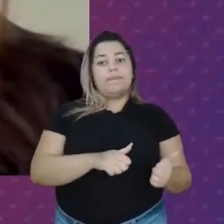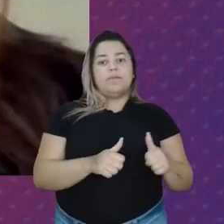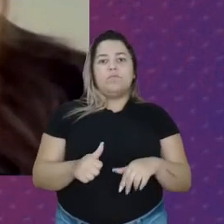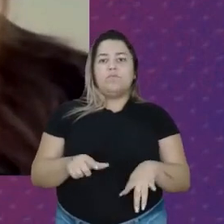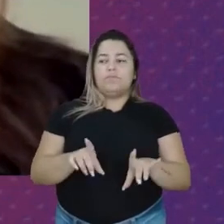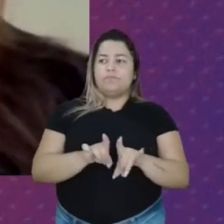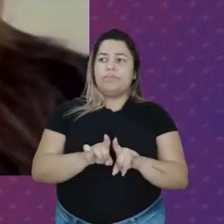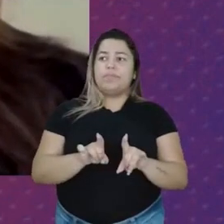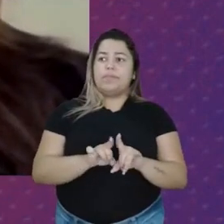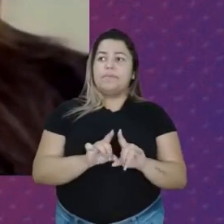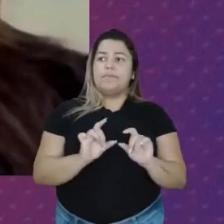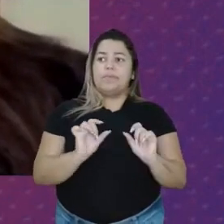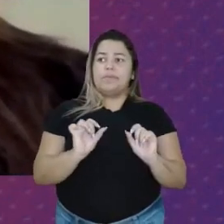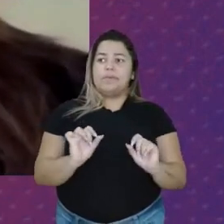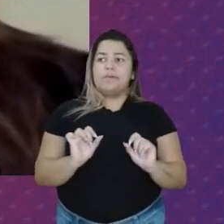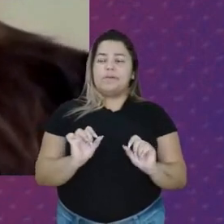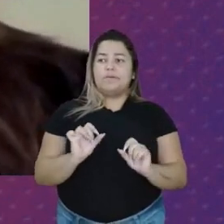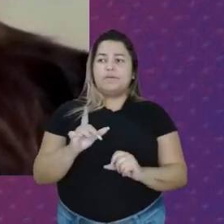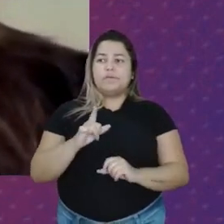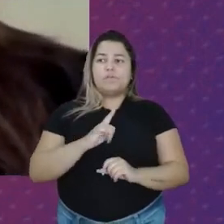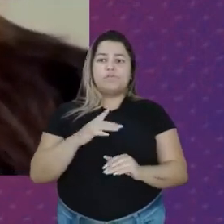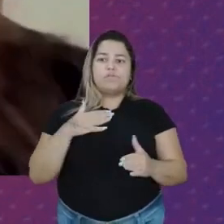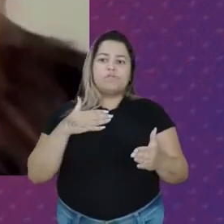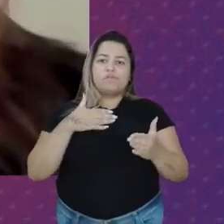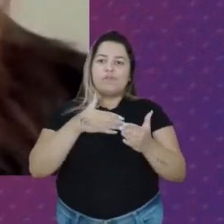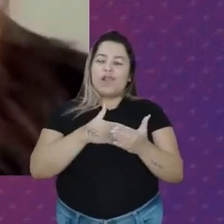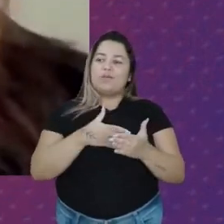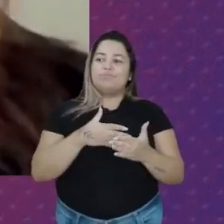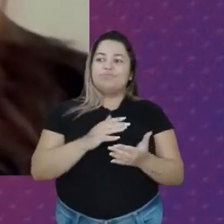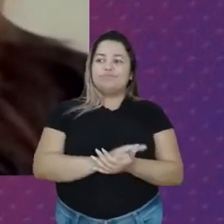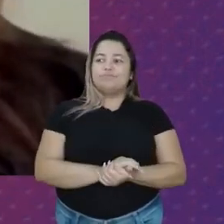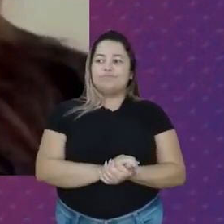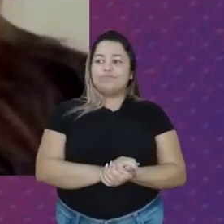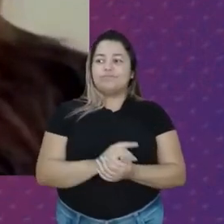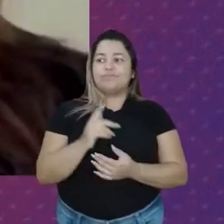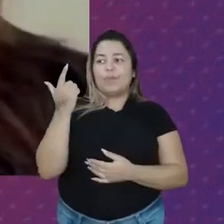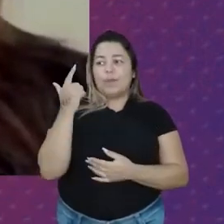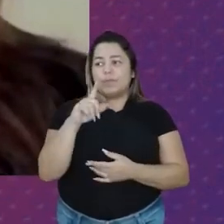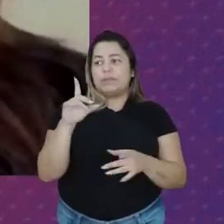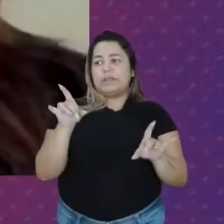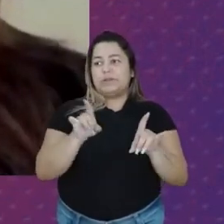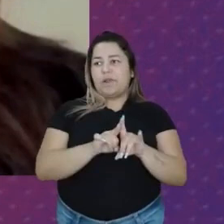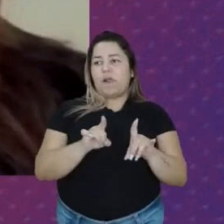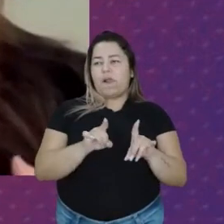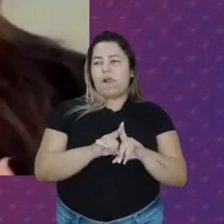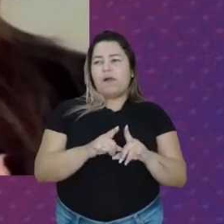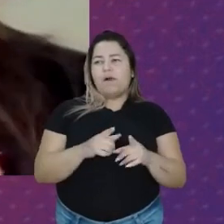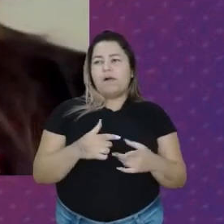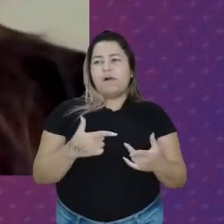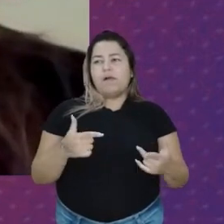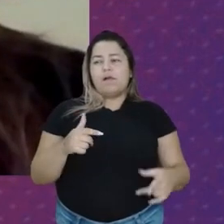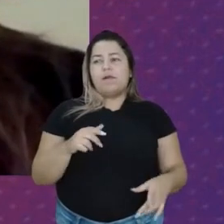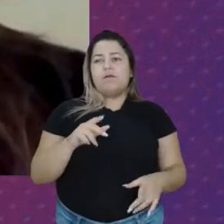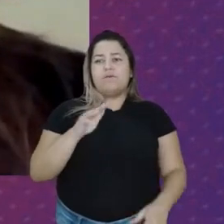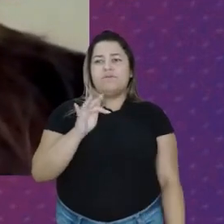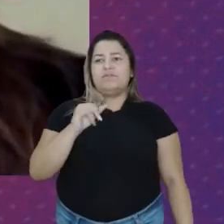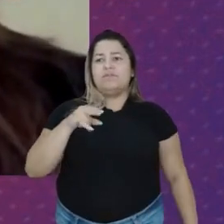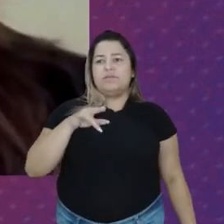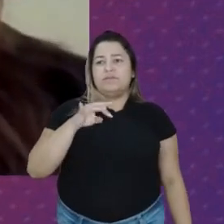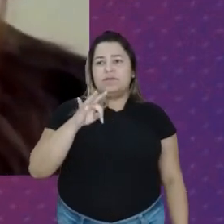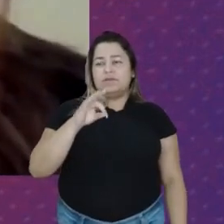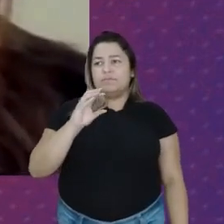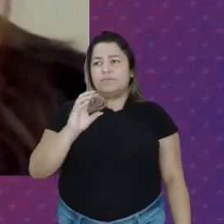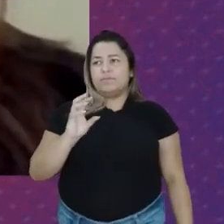pleito, né? Então tem essas limitações. E a outra limitação é com relação ao autofinanciamento de campanha.